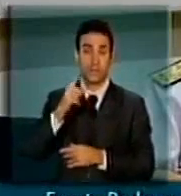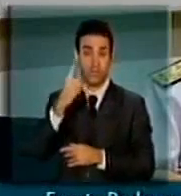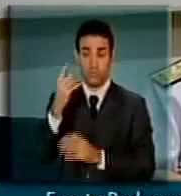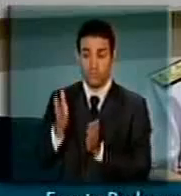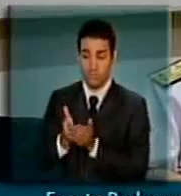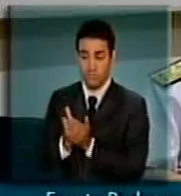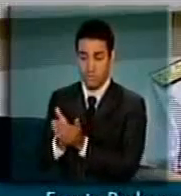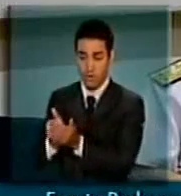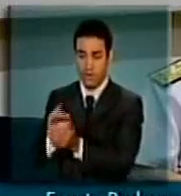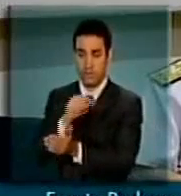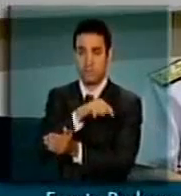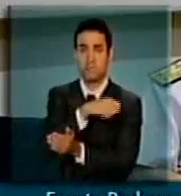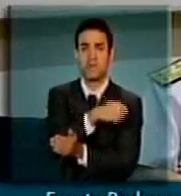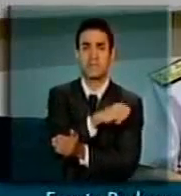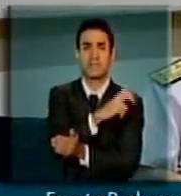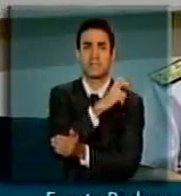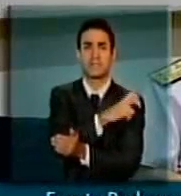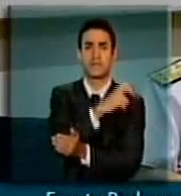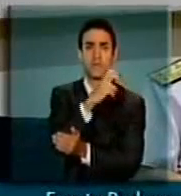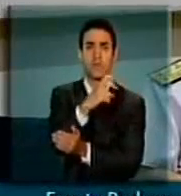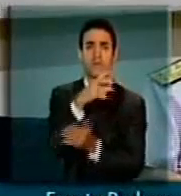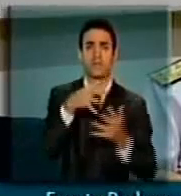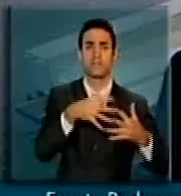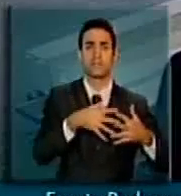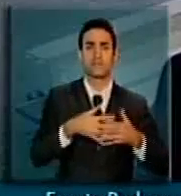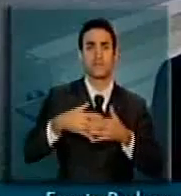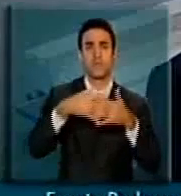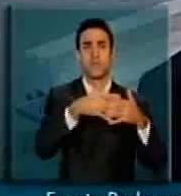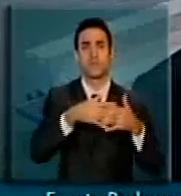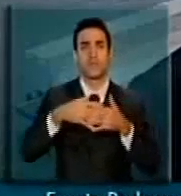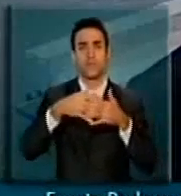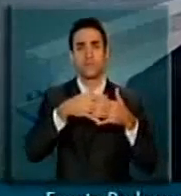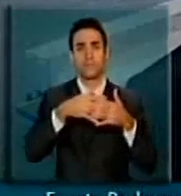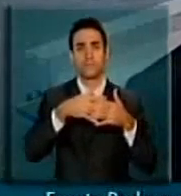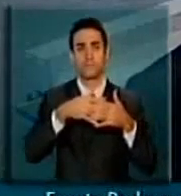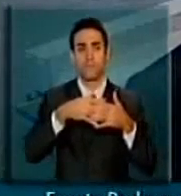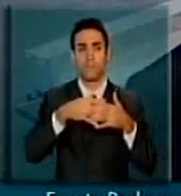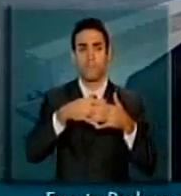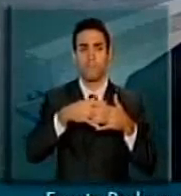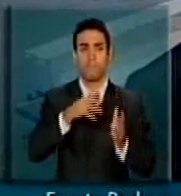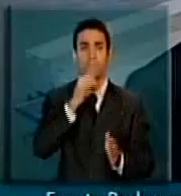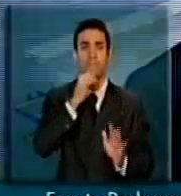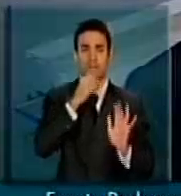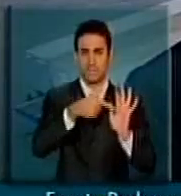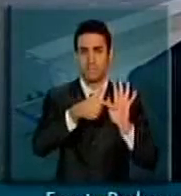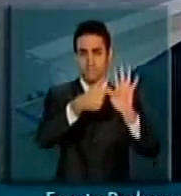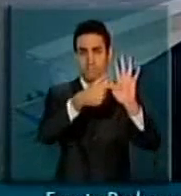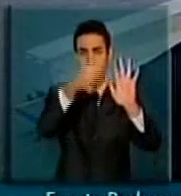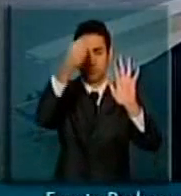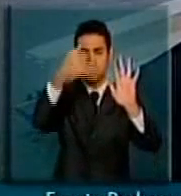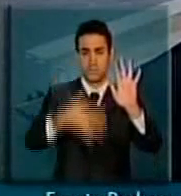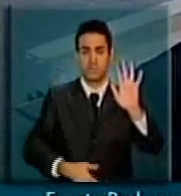caminhões, um comboio de barcaça equivale a 1.000 carretas. Por exemplo, o que nós temos aqui,